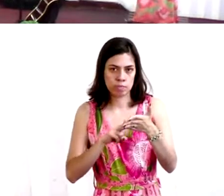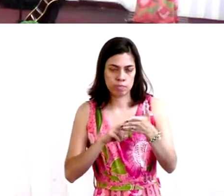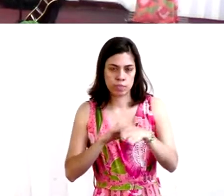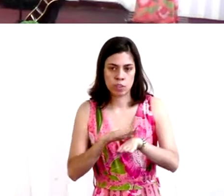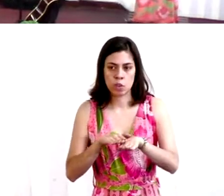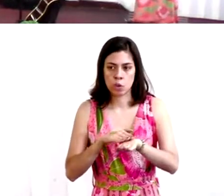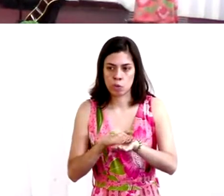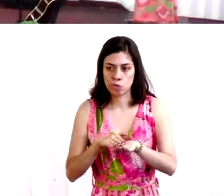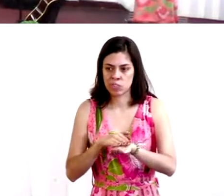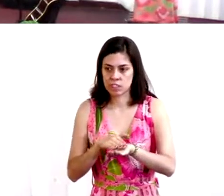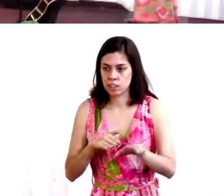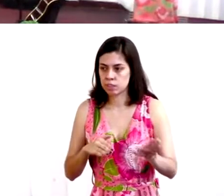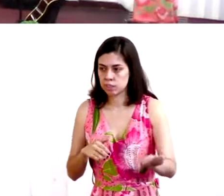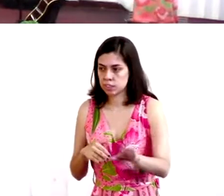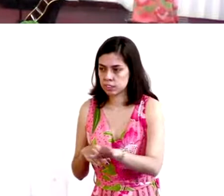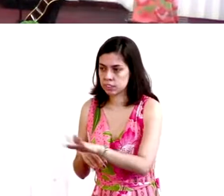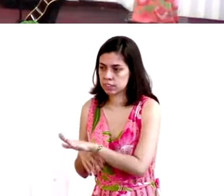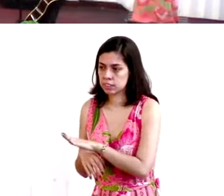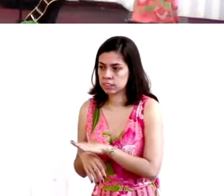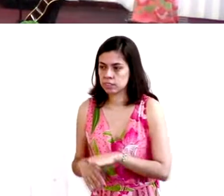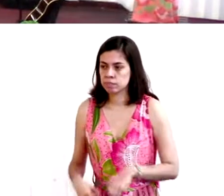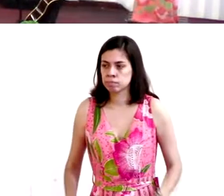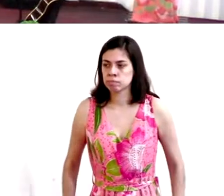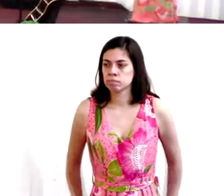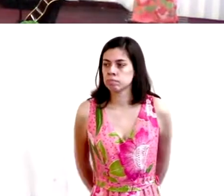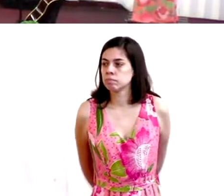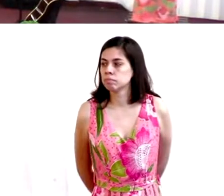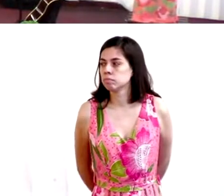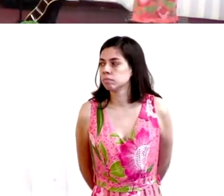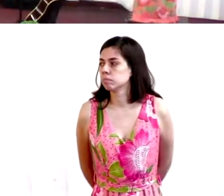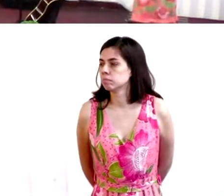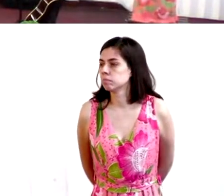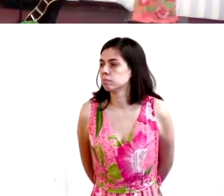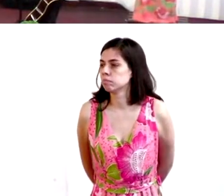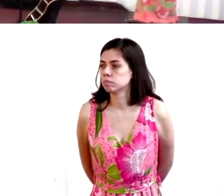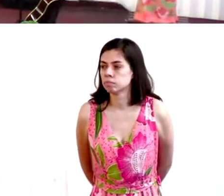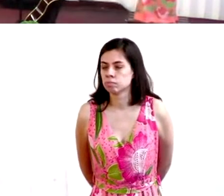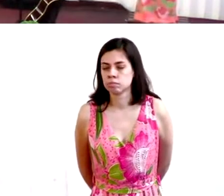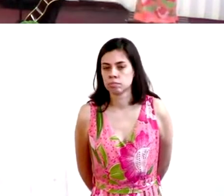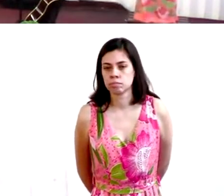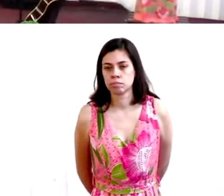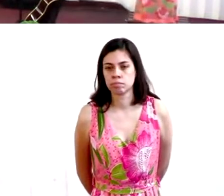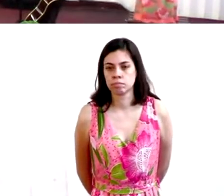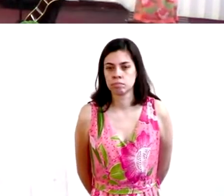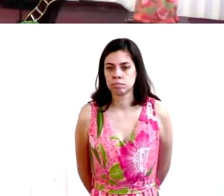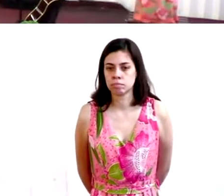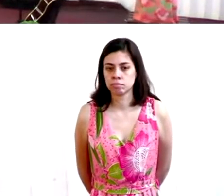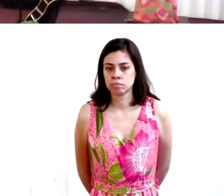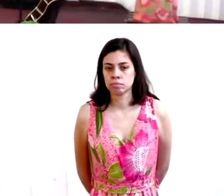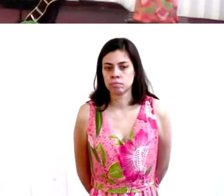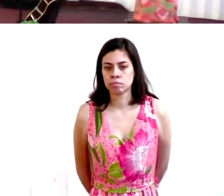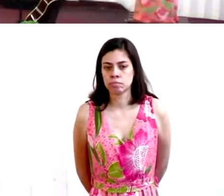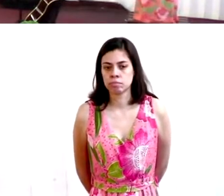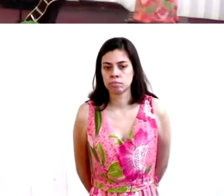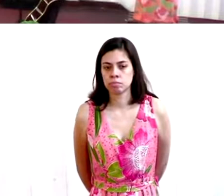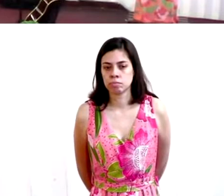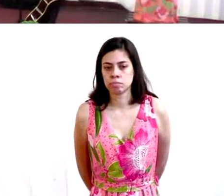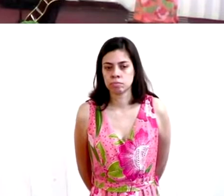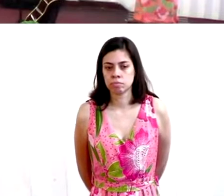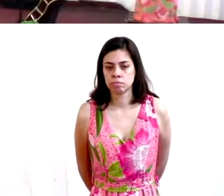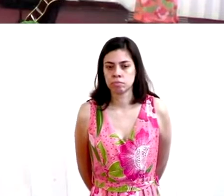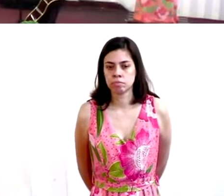e então logo depois pensando aqui nessa passagem tão maravilhosa das Escrituras. Está escrito